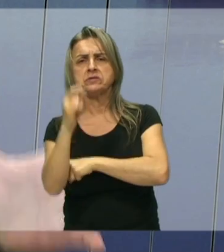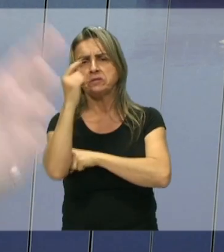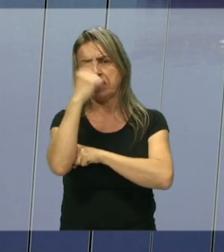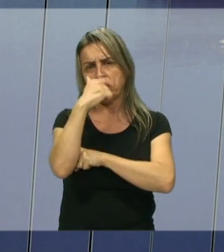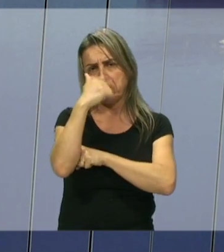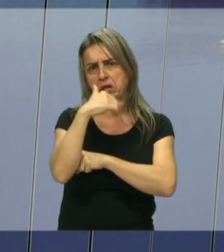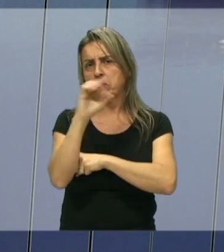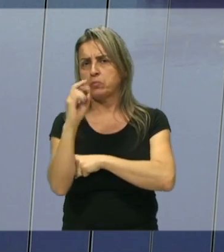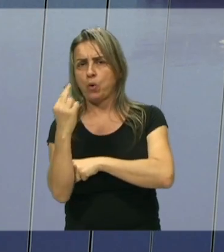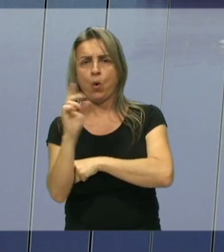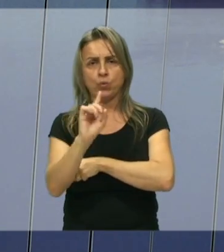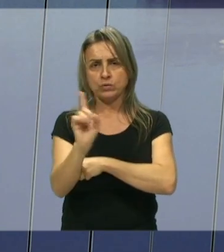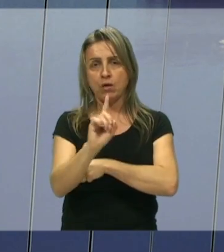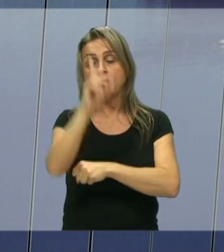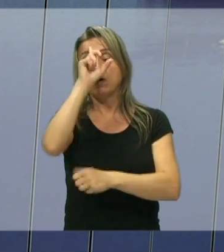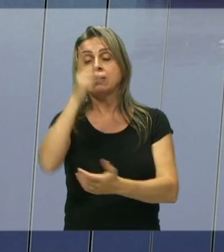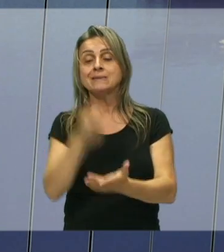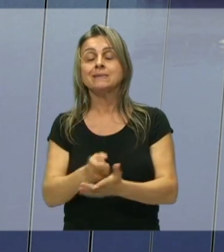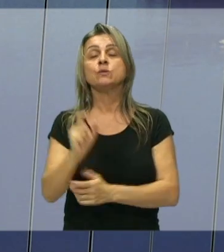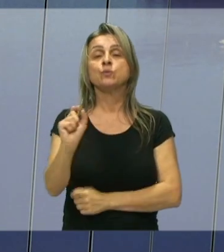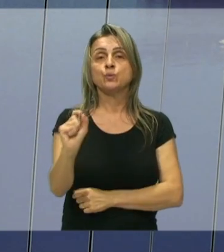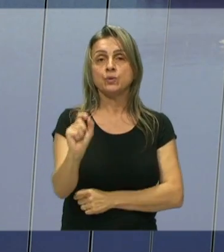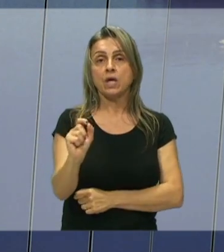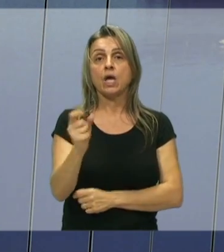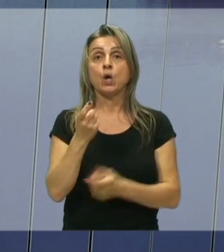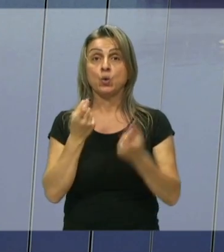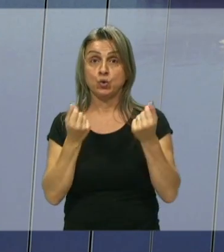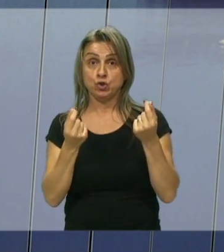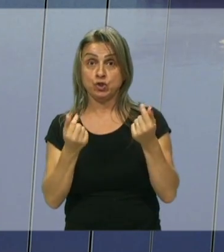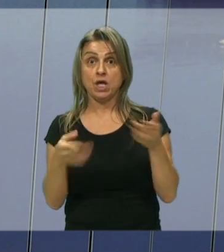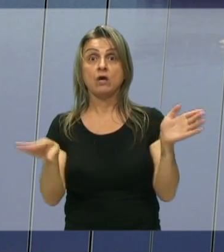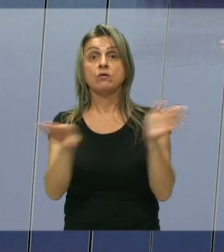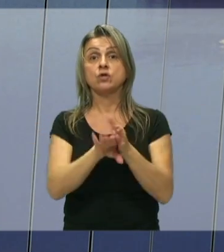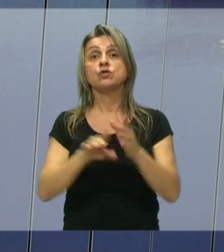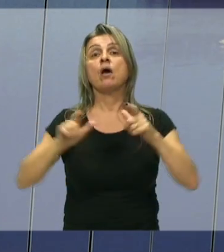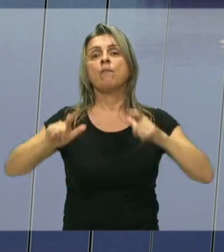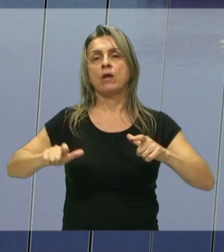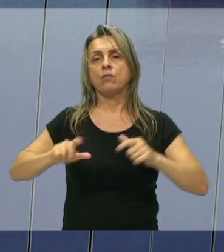decidido que o dinheiro, o recurso vinha para UTI.